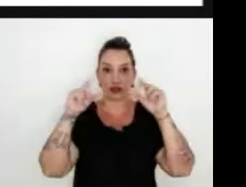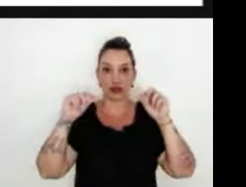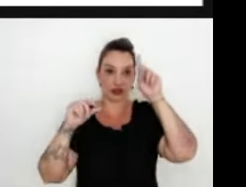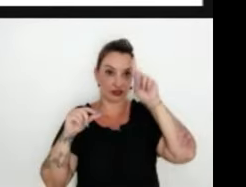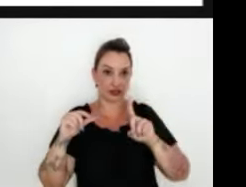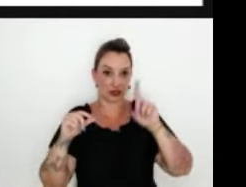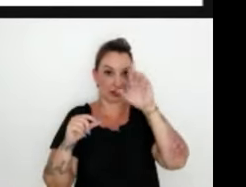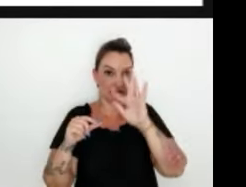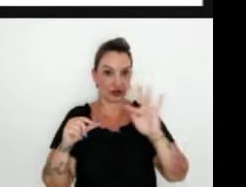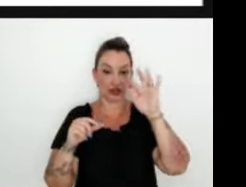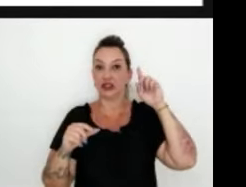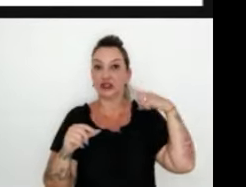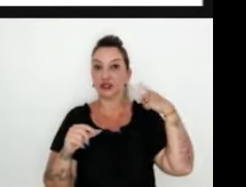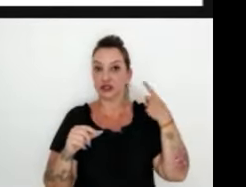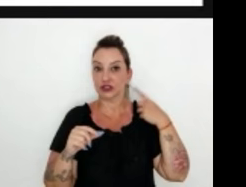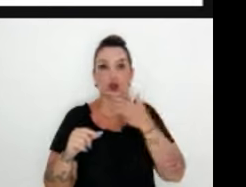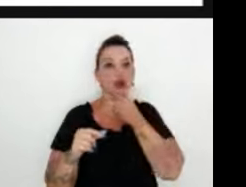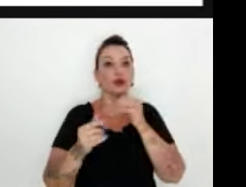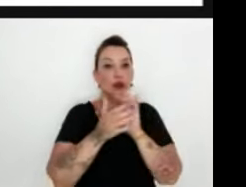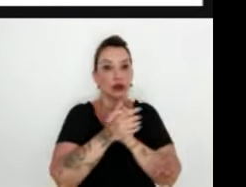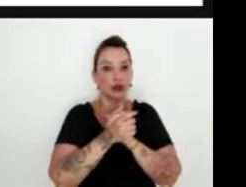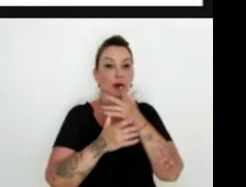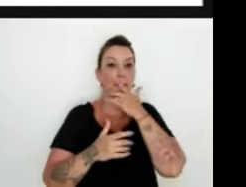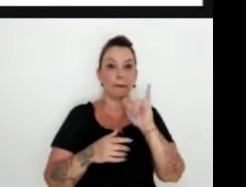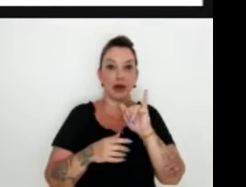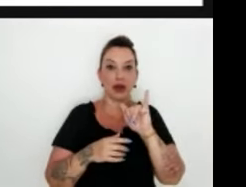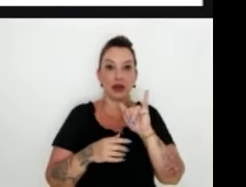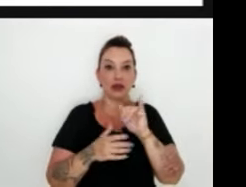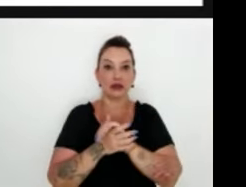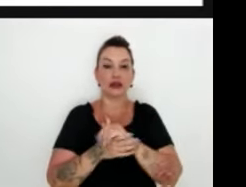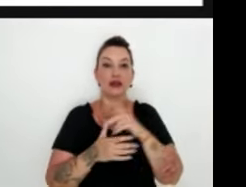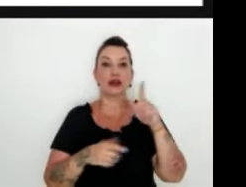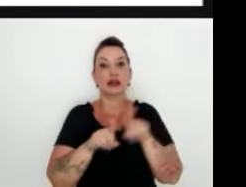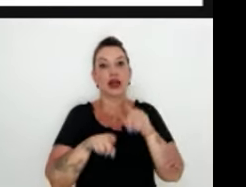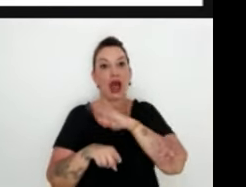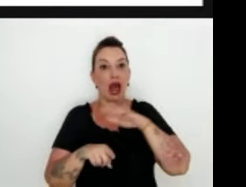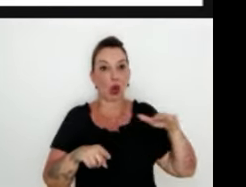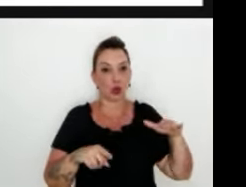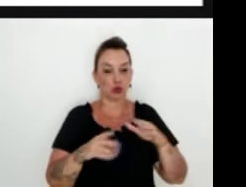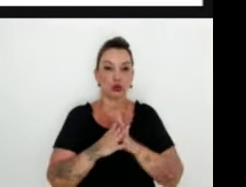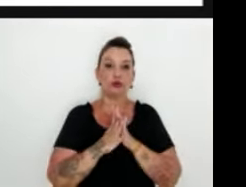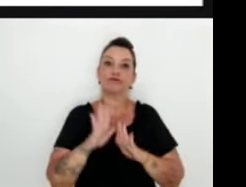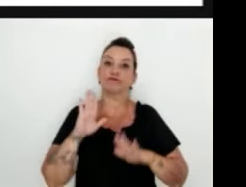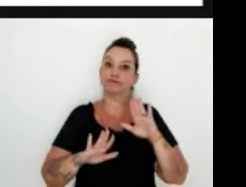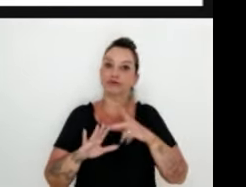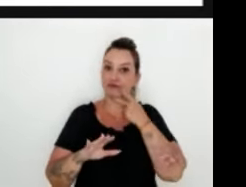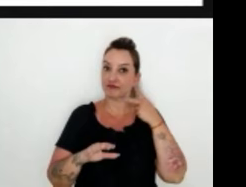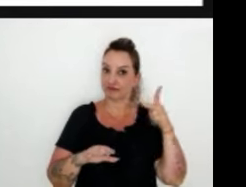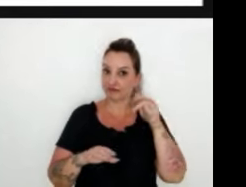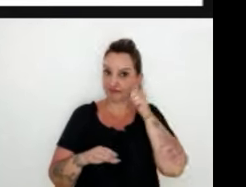de Direito, o seu marido, o seu pai e os seus alunos. Segundo os termos dela, existe um